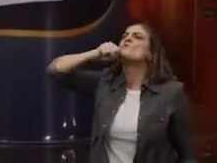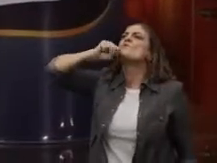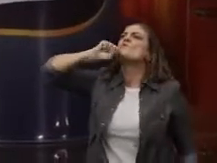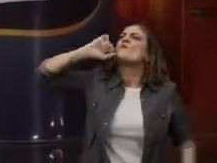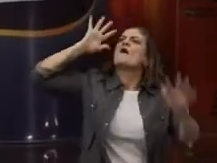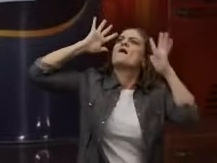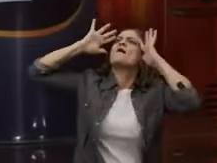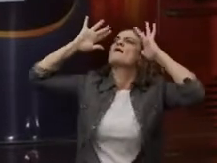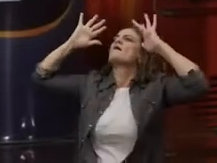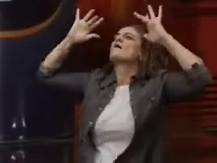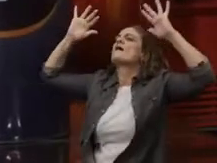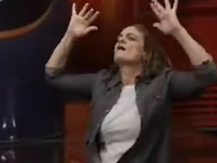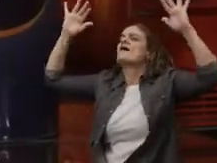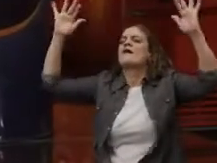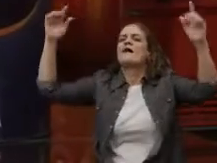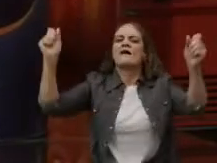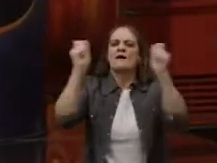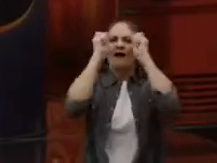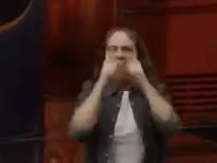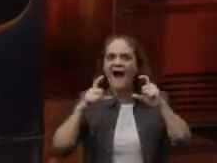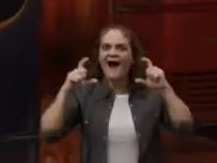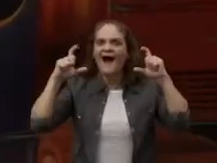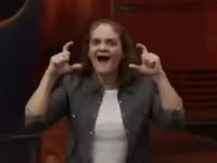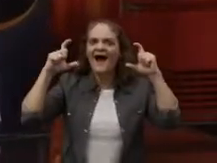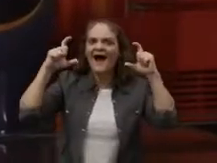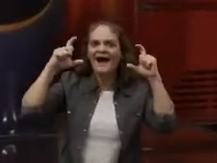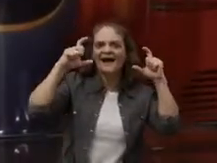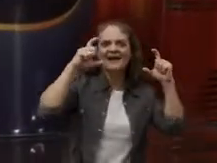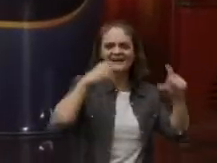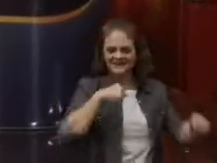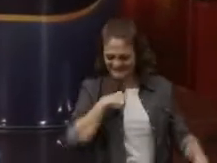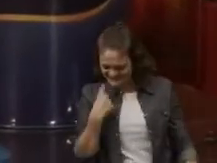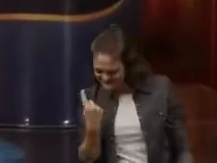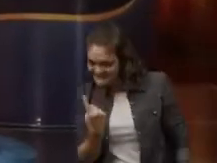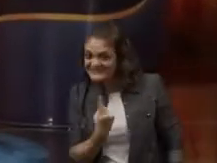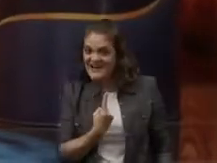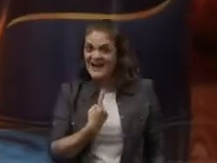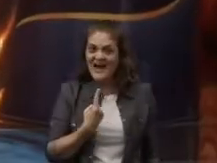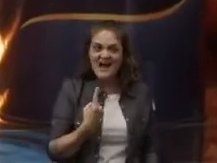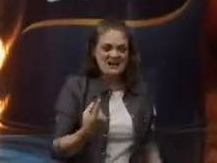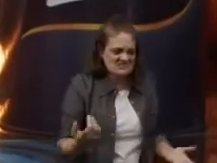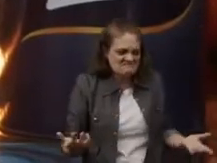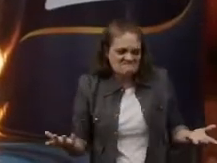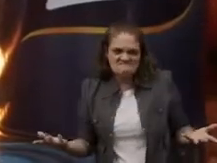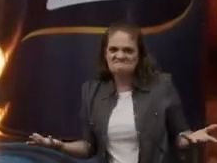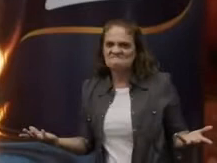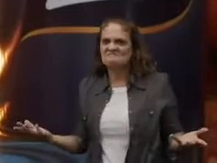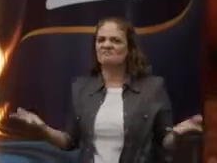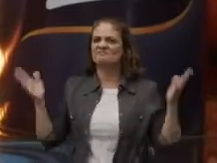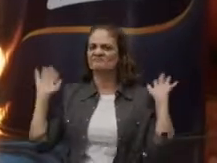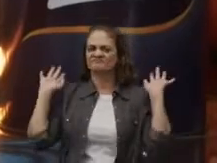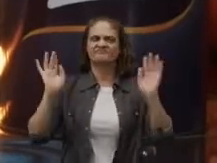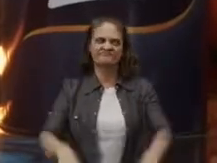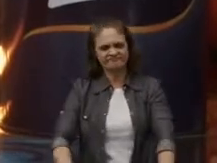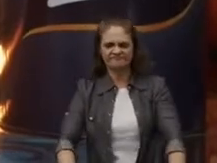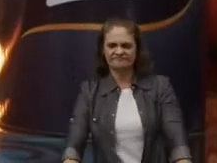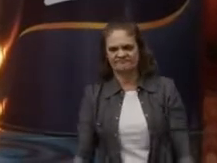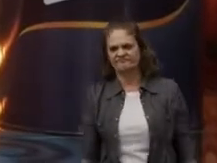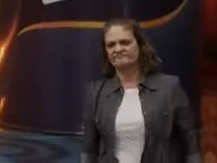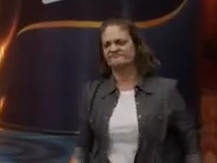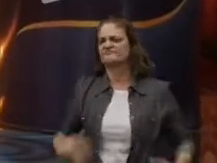pato, estou sozinho outra vez. Então eu volto a conversar com